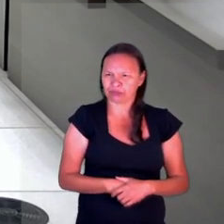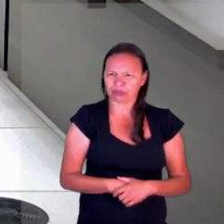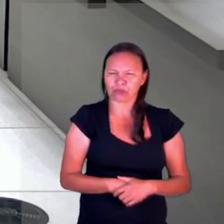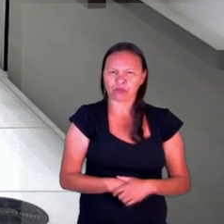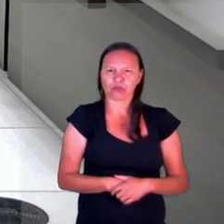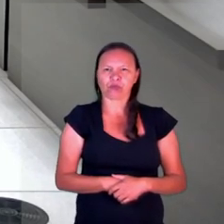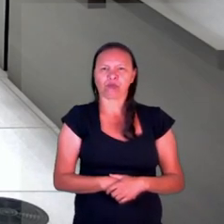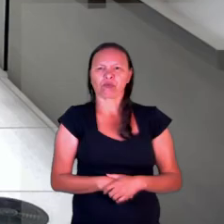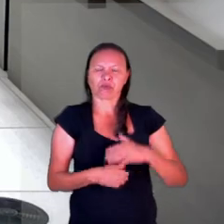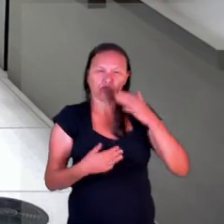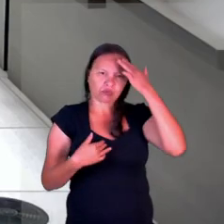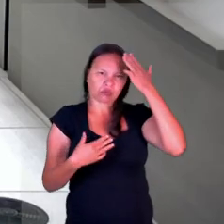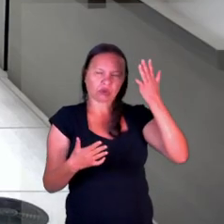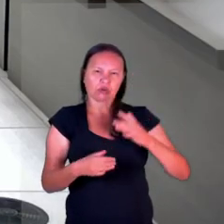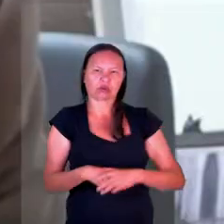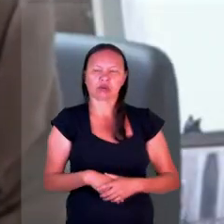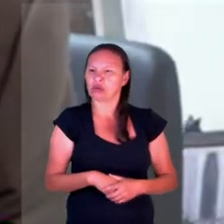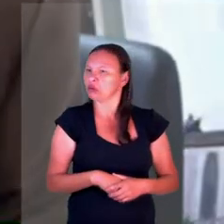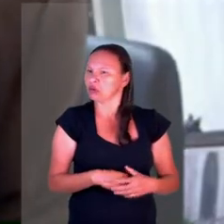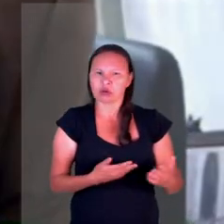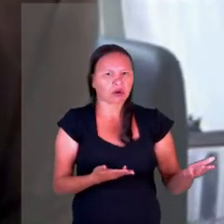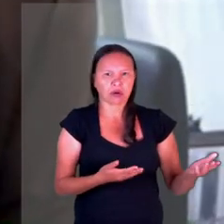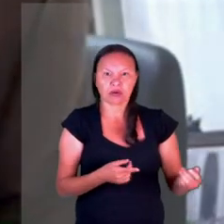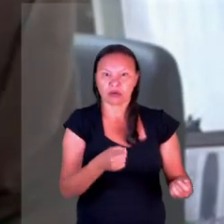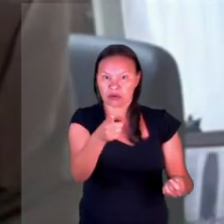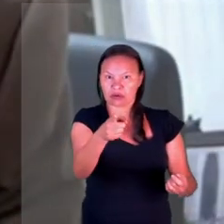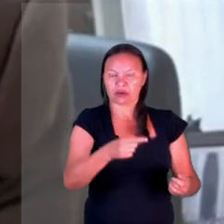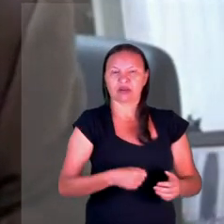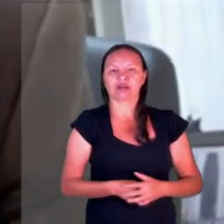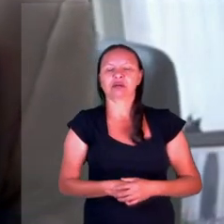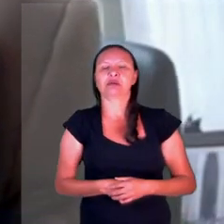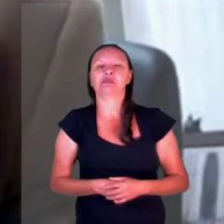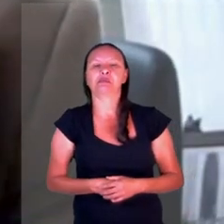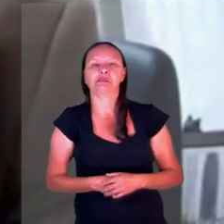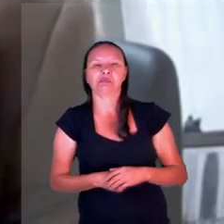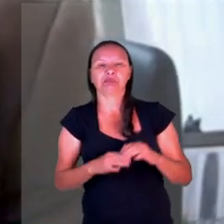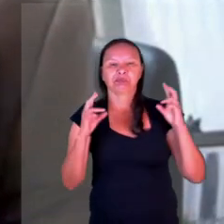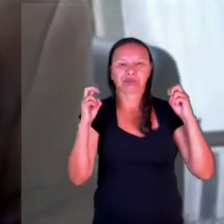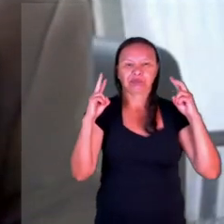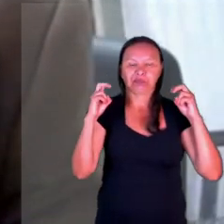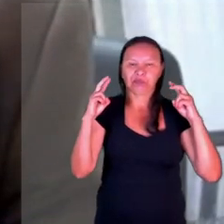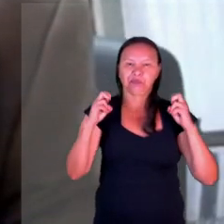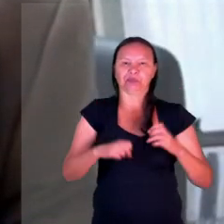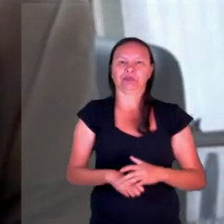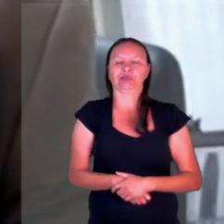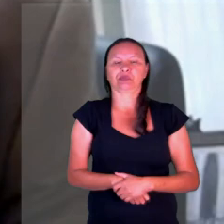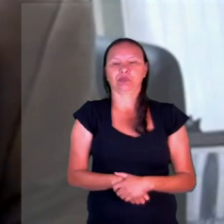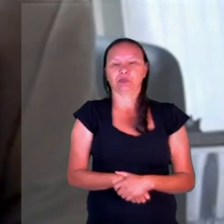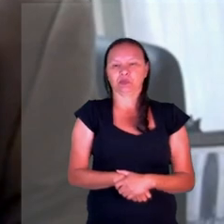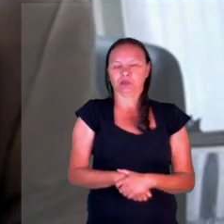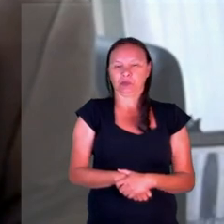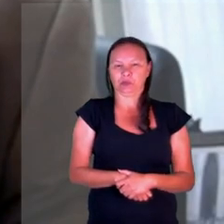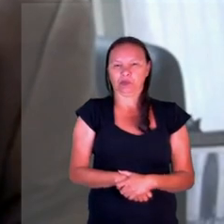satisfação de poder estar participando desse grupo temático né Eu acho que